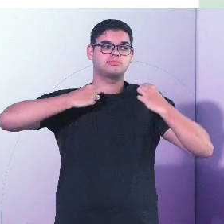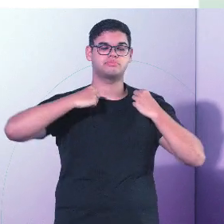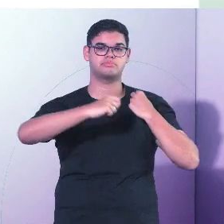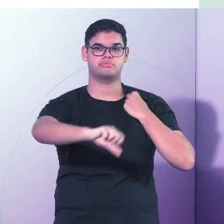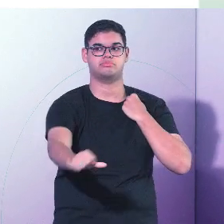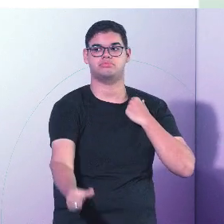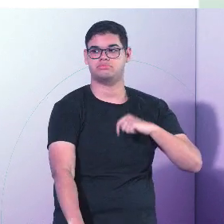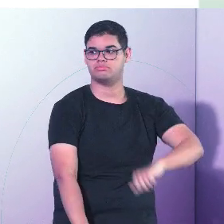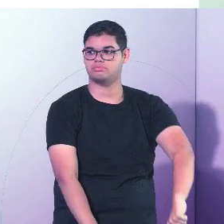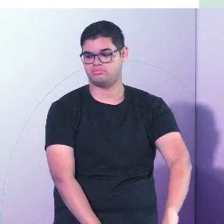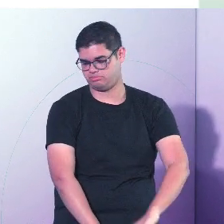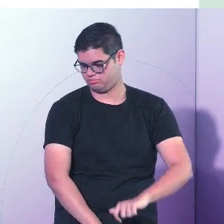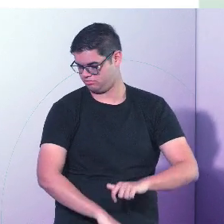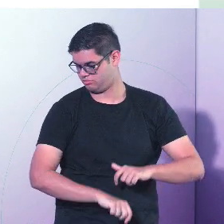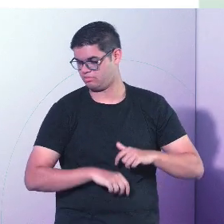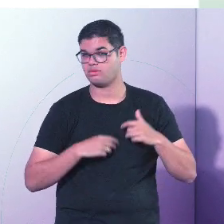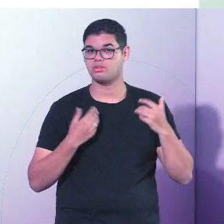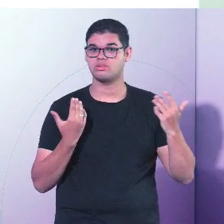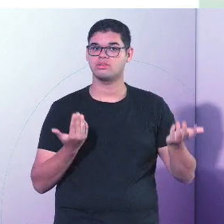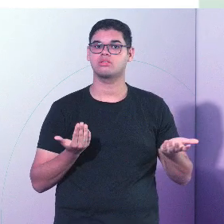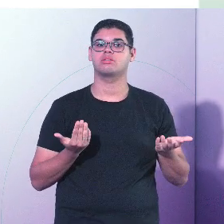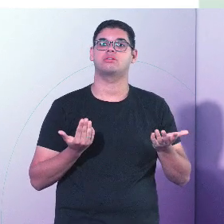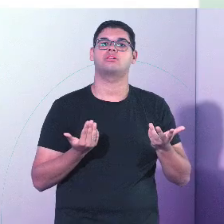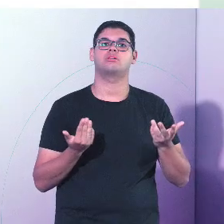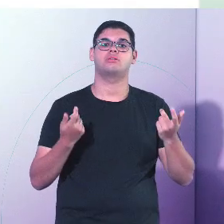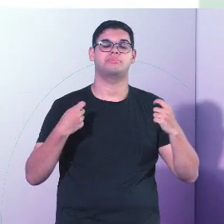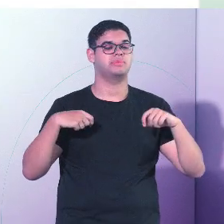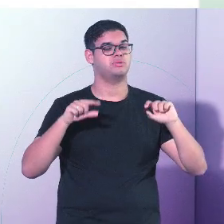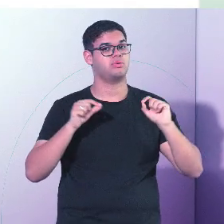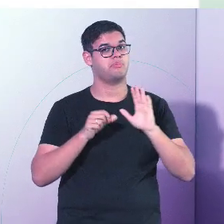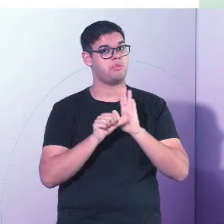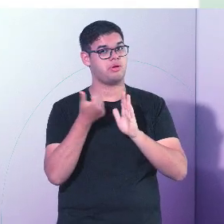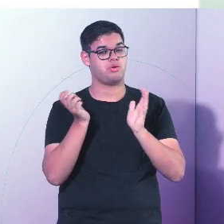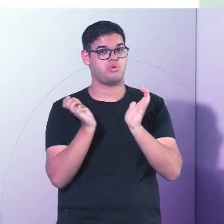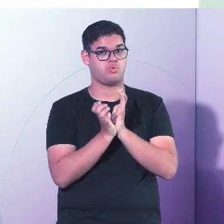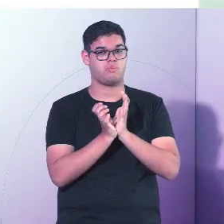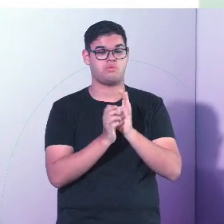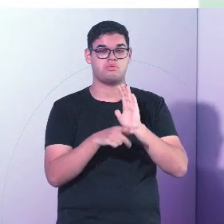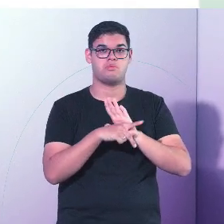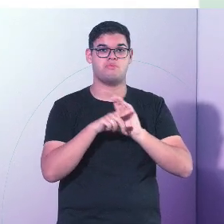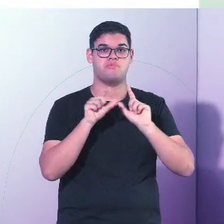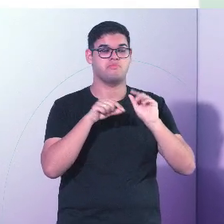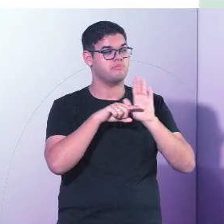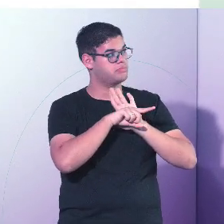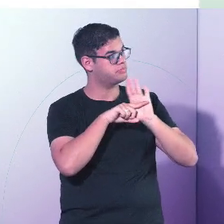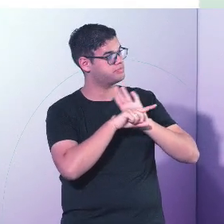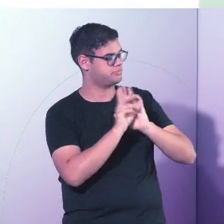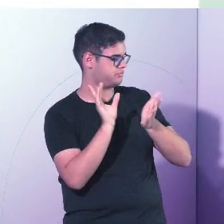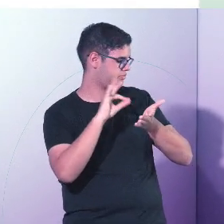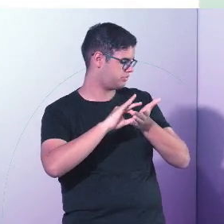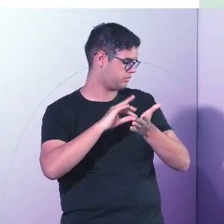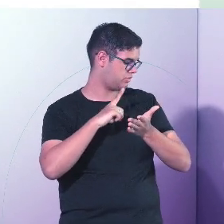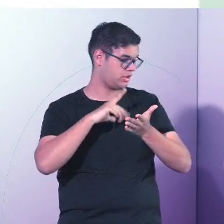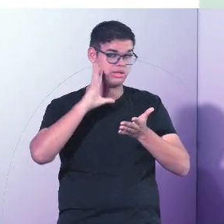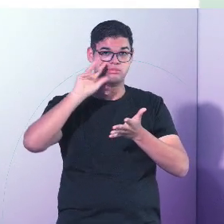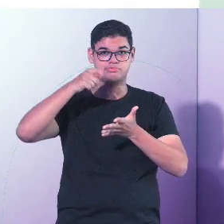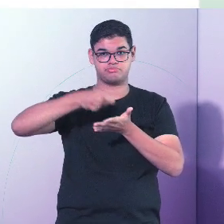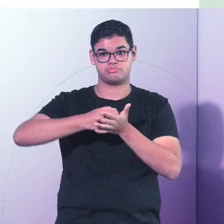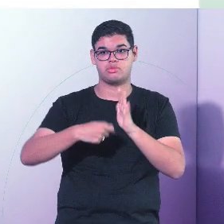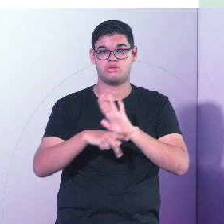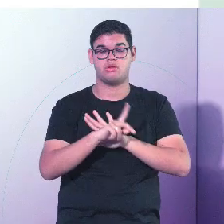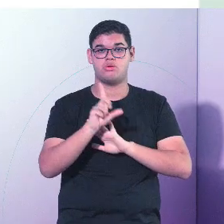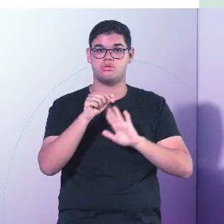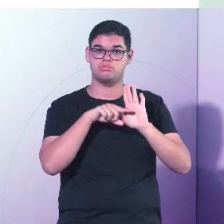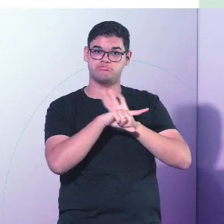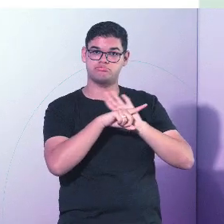são os modificadores de resposta? Esse seria o primeiro grupo de fatores que influenciam uma decisão de